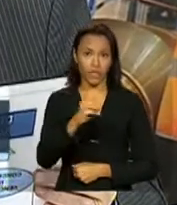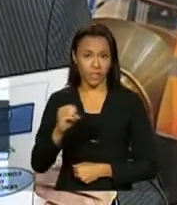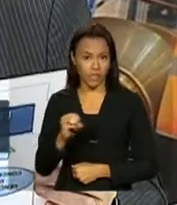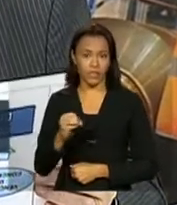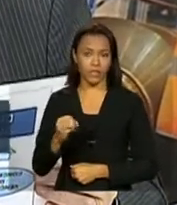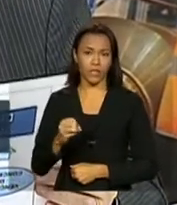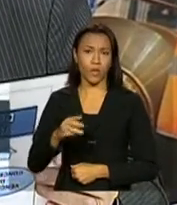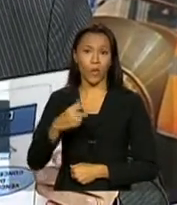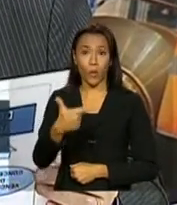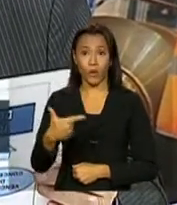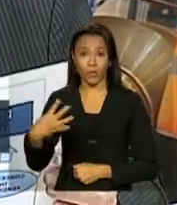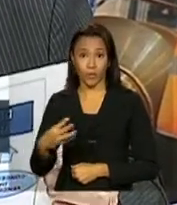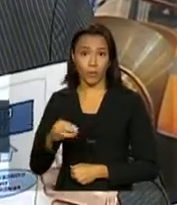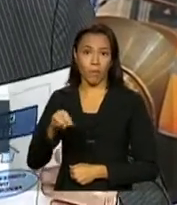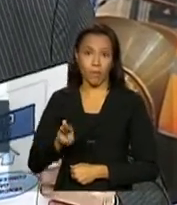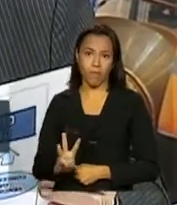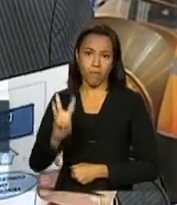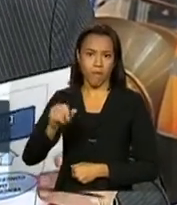22.341 megawatts.